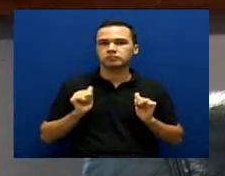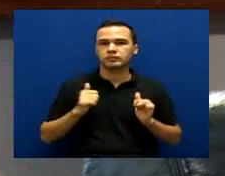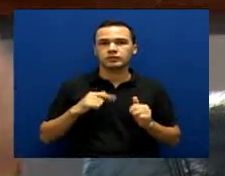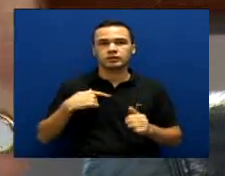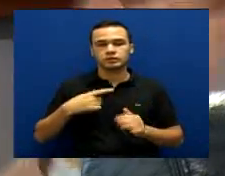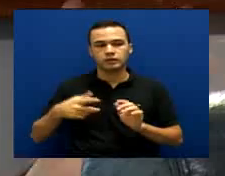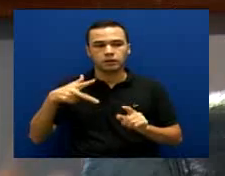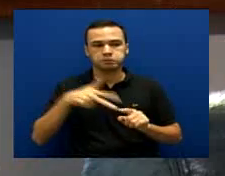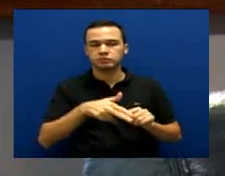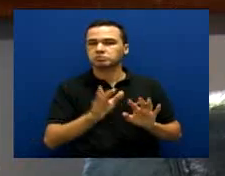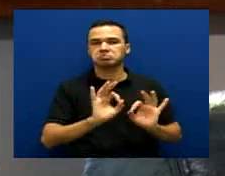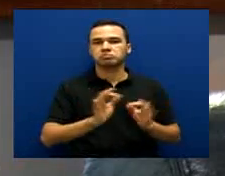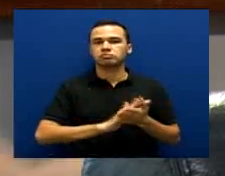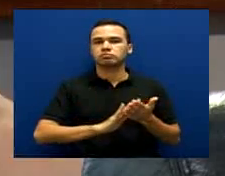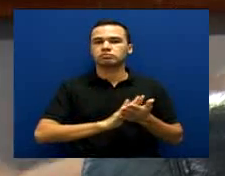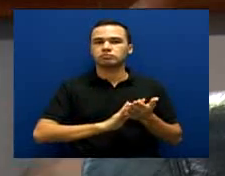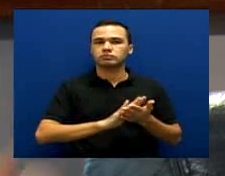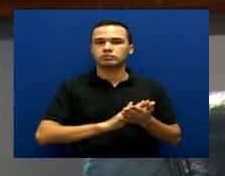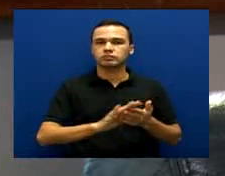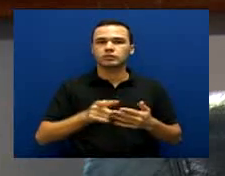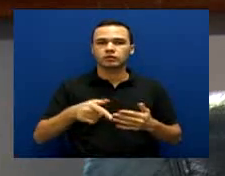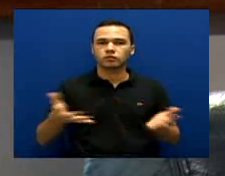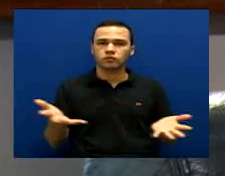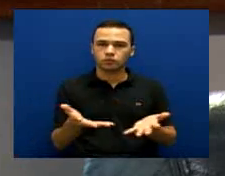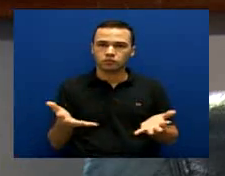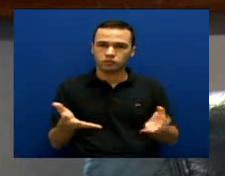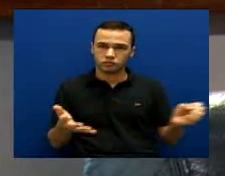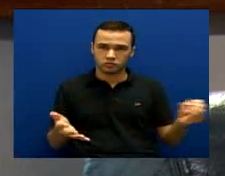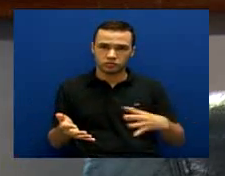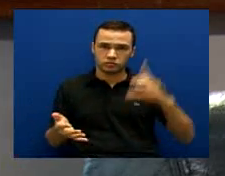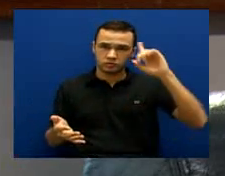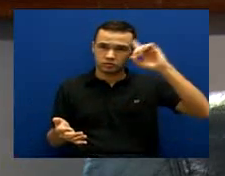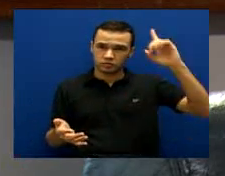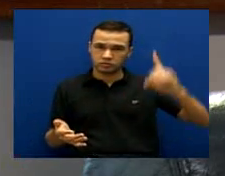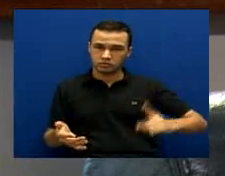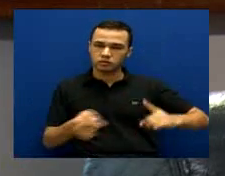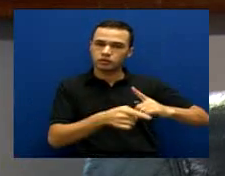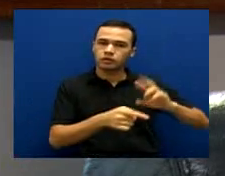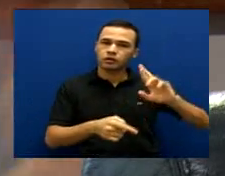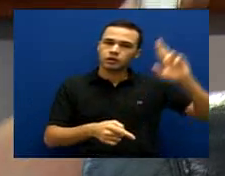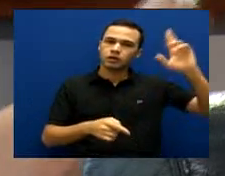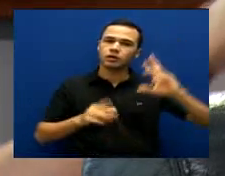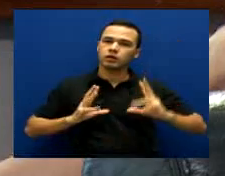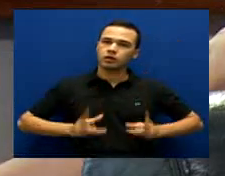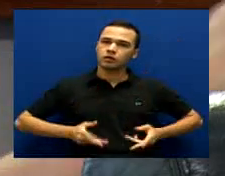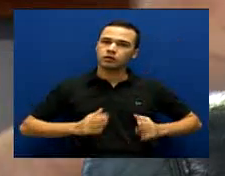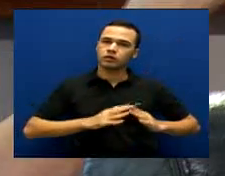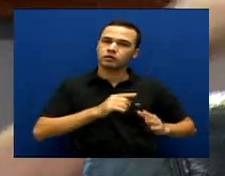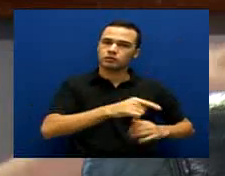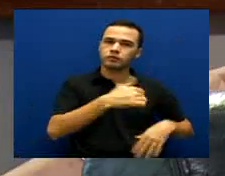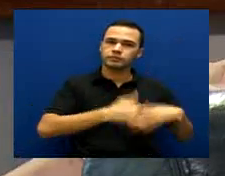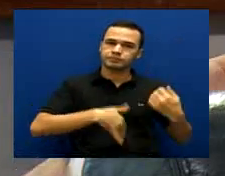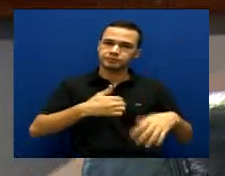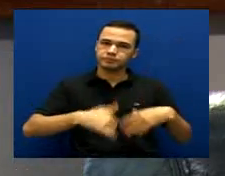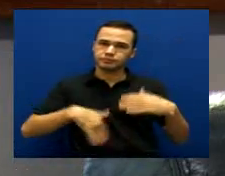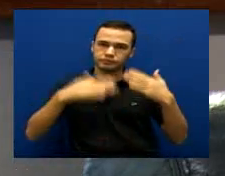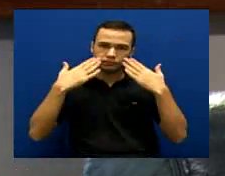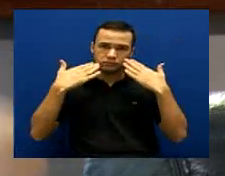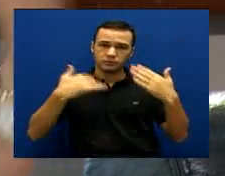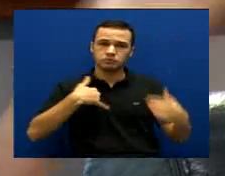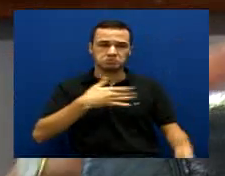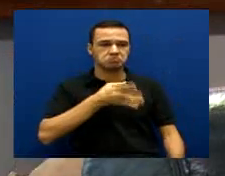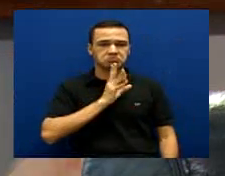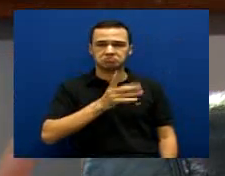intervenção assumir a nova a nova irmandade dos homens bons foram apresentados onde eu não conhecia